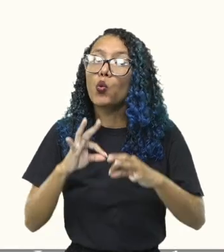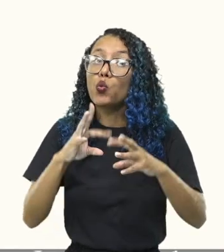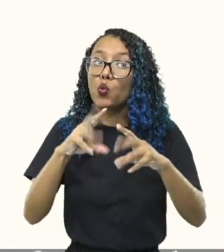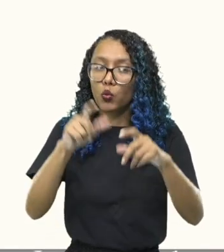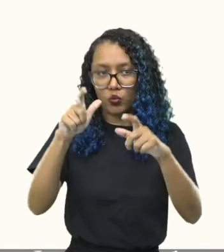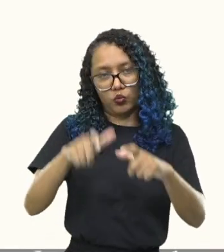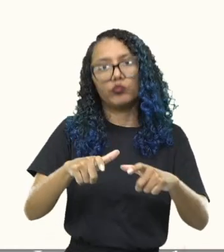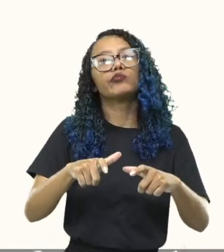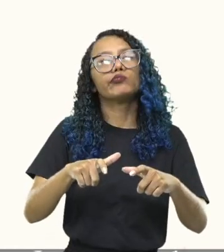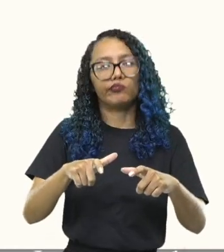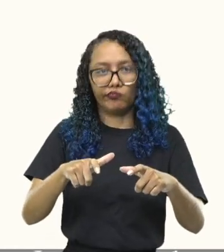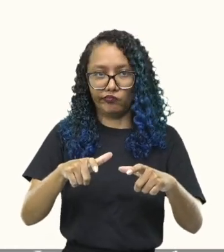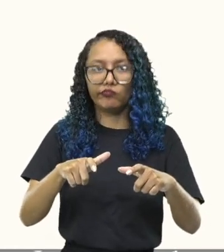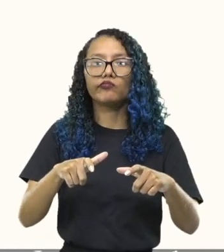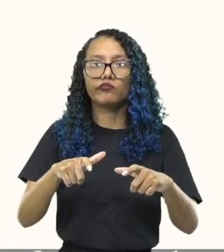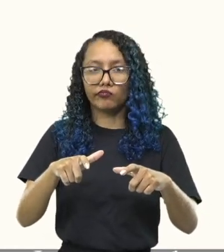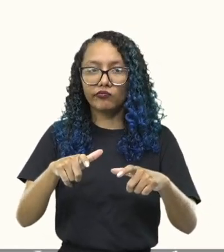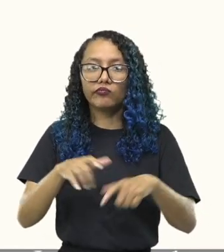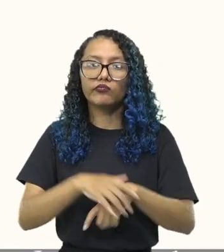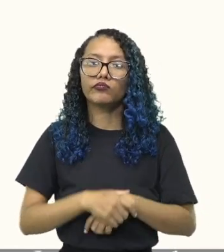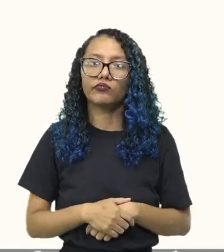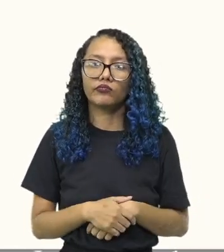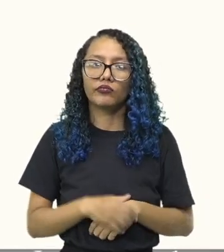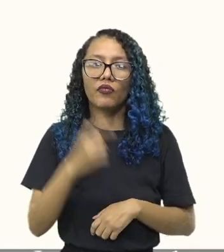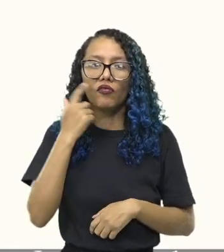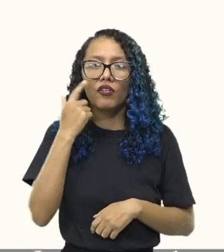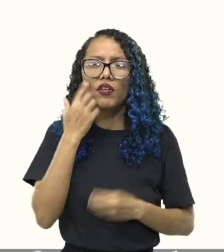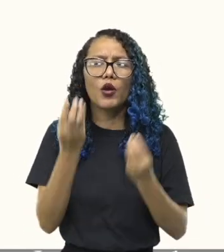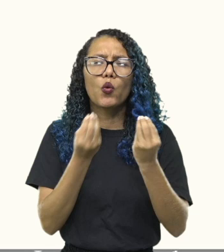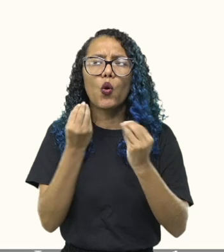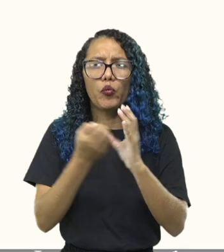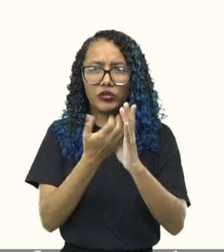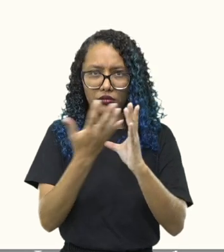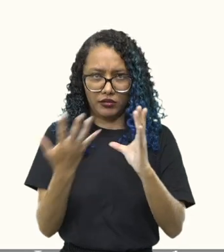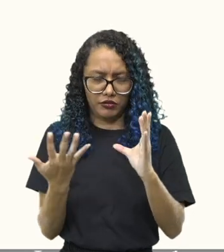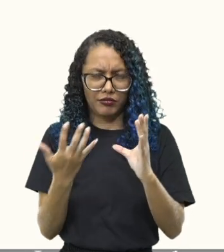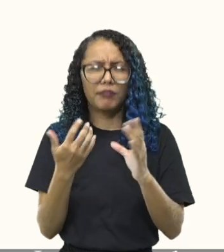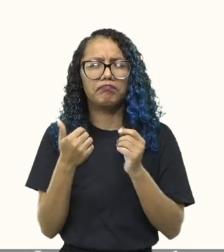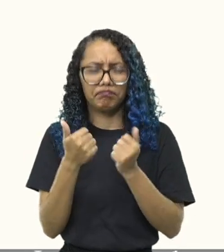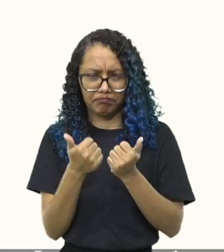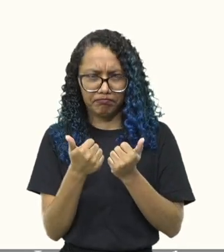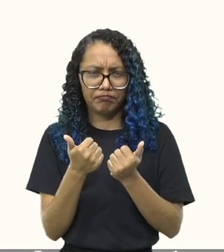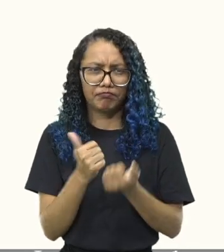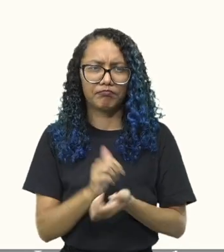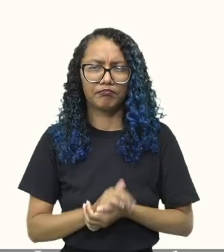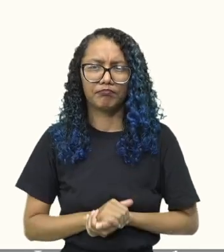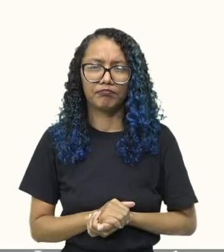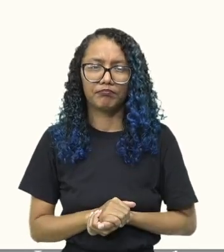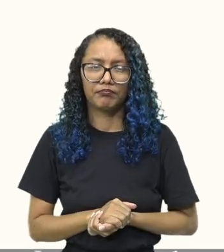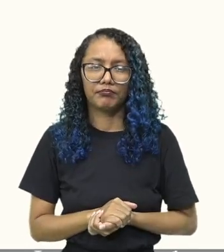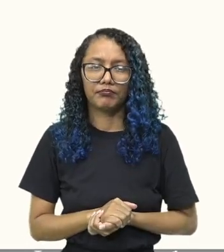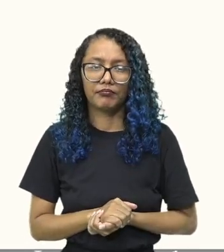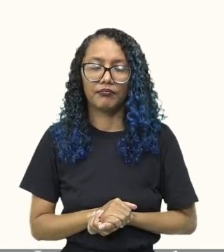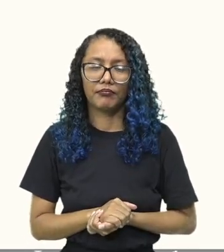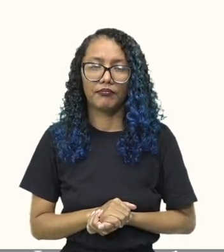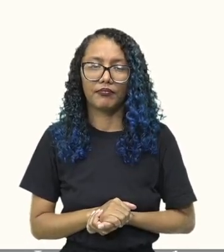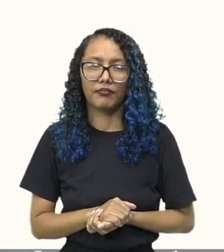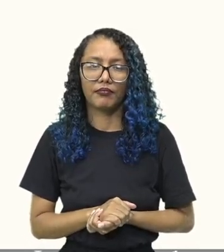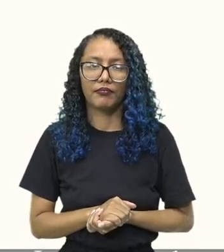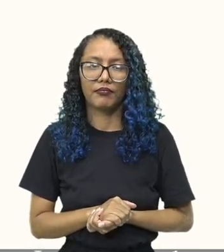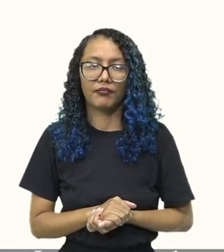unidade. Então, a gente vai observar as características nessa região, né? Então, a gente tem aí uma área pública, uma área que vai